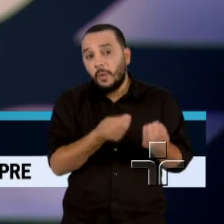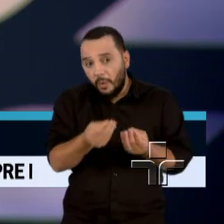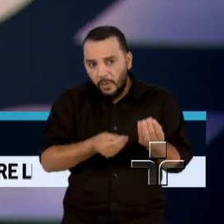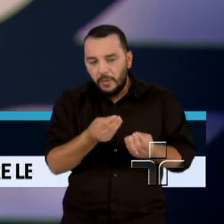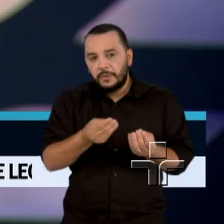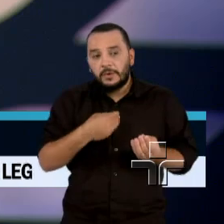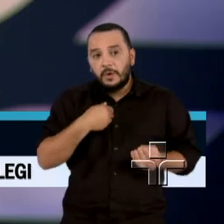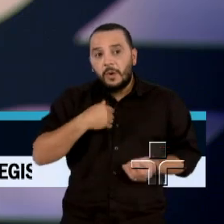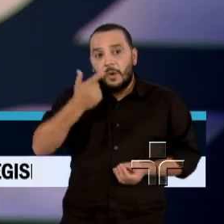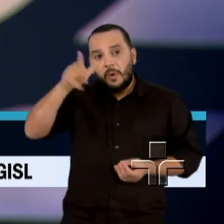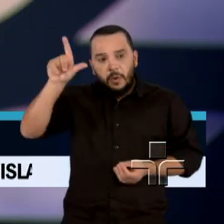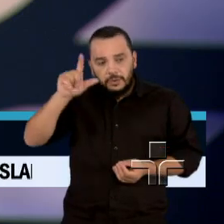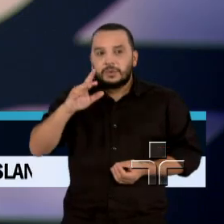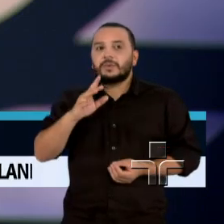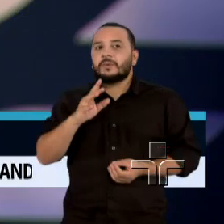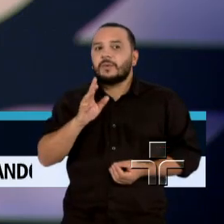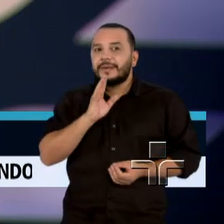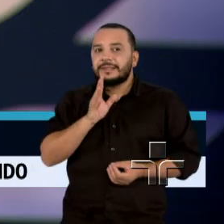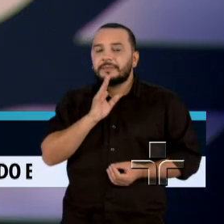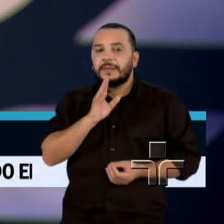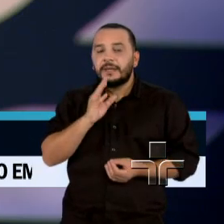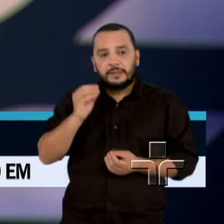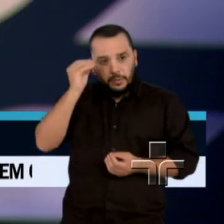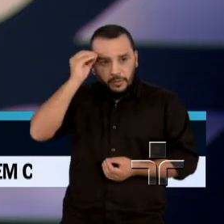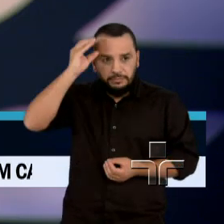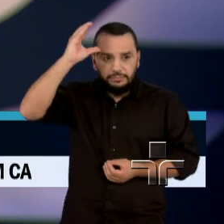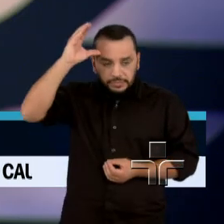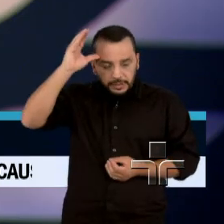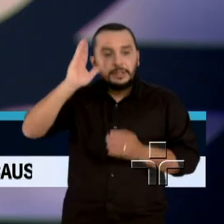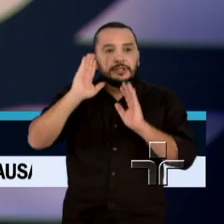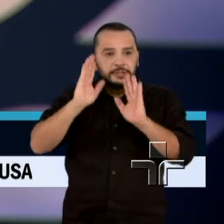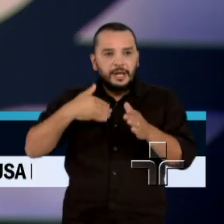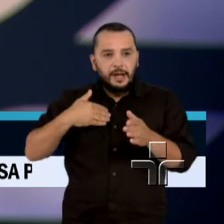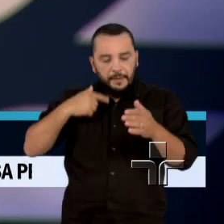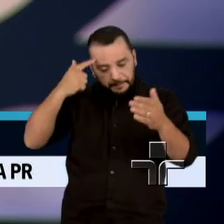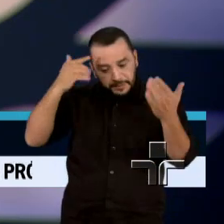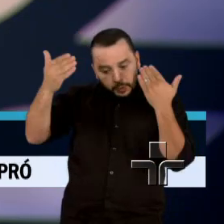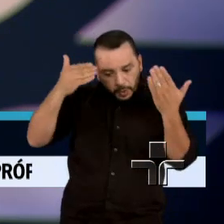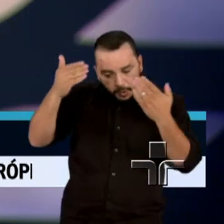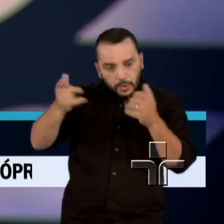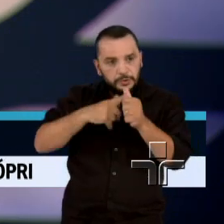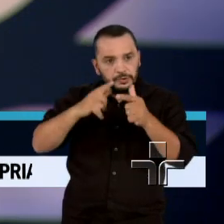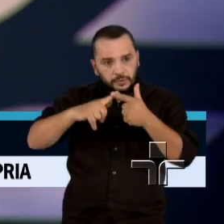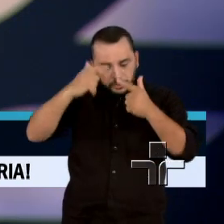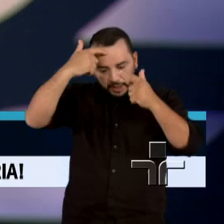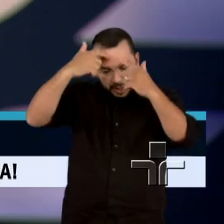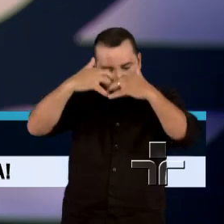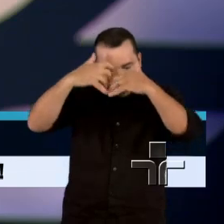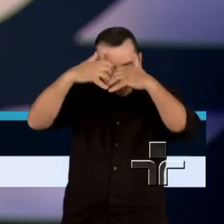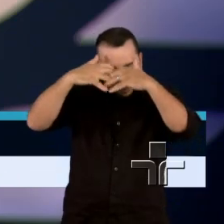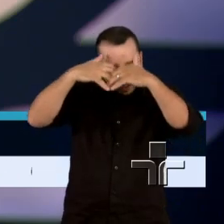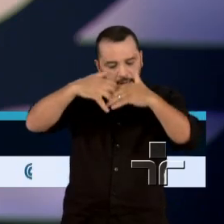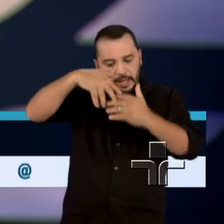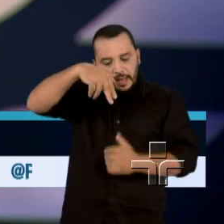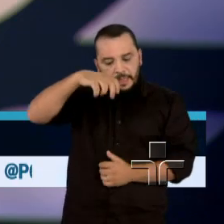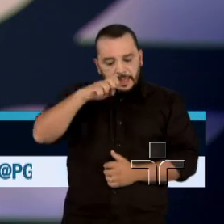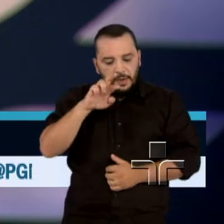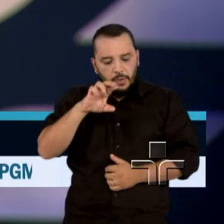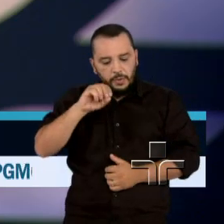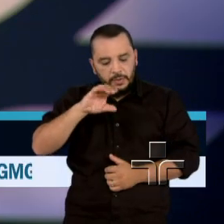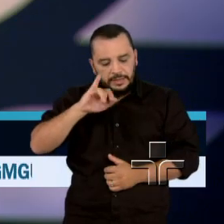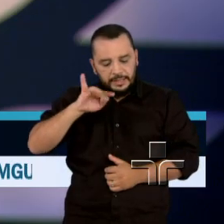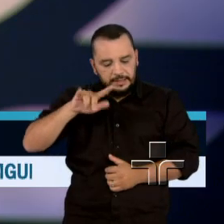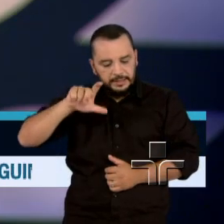outros conhecimentos, como a psicologia do testemunho, da neurociência, no sentido de como isso é importante para valorar